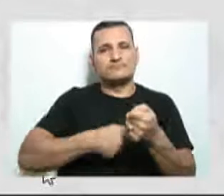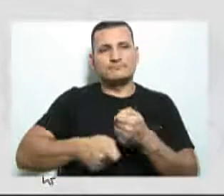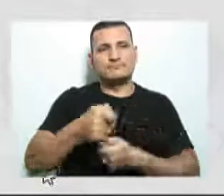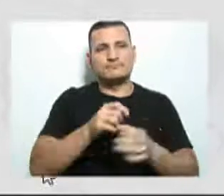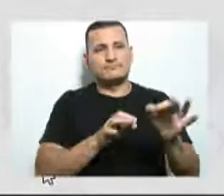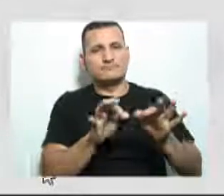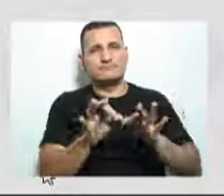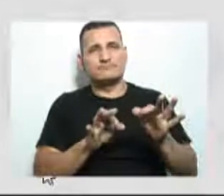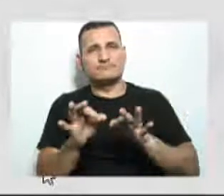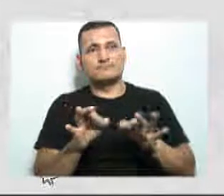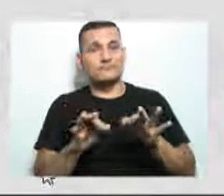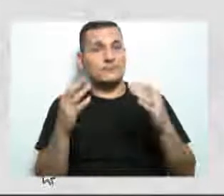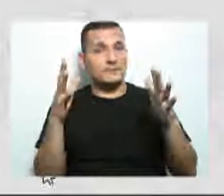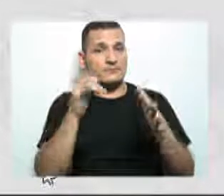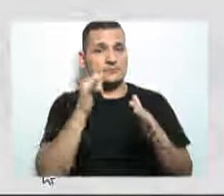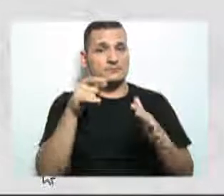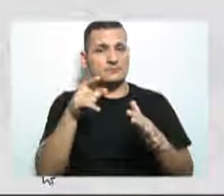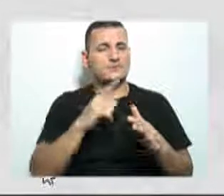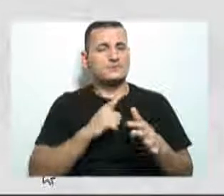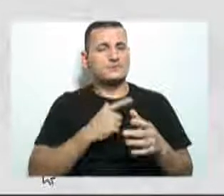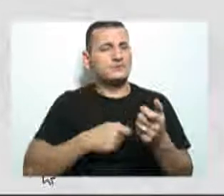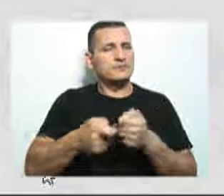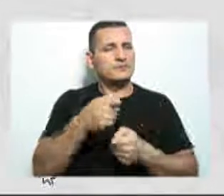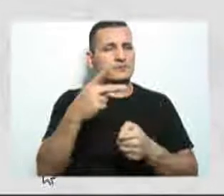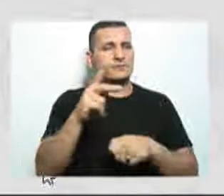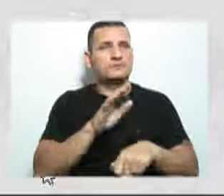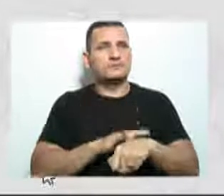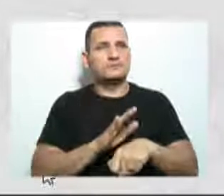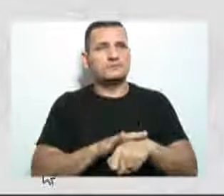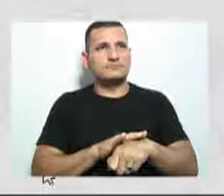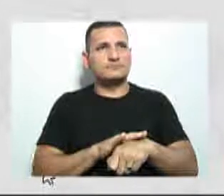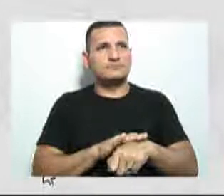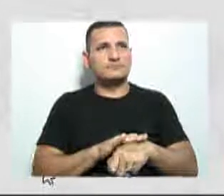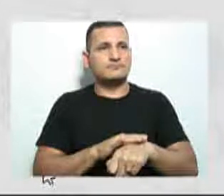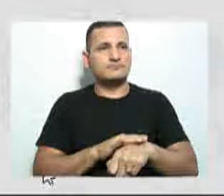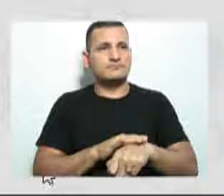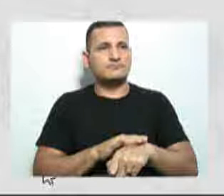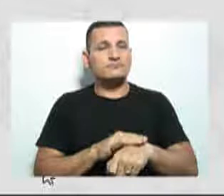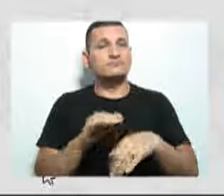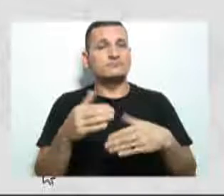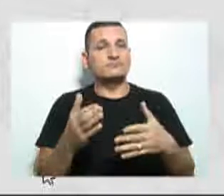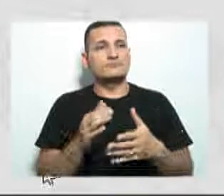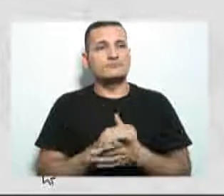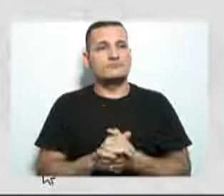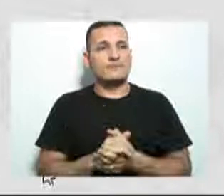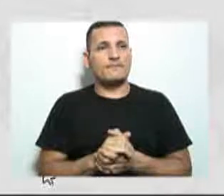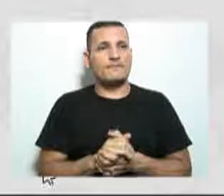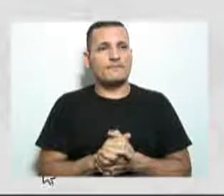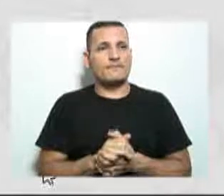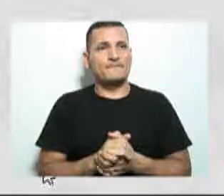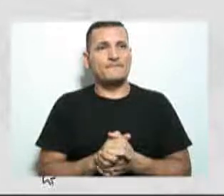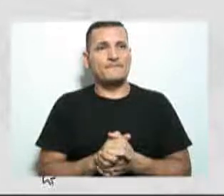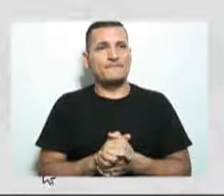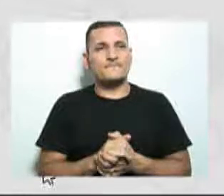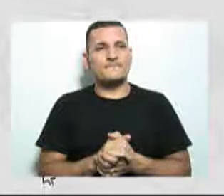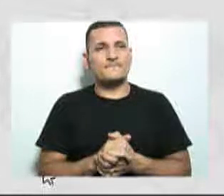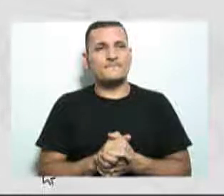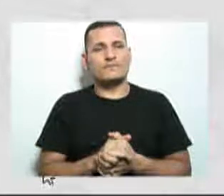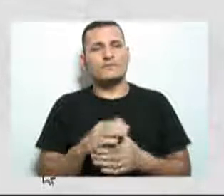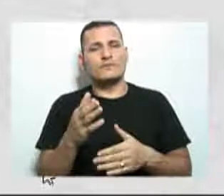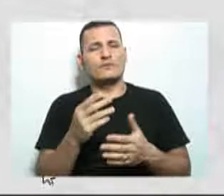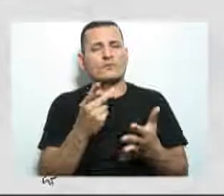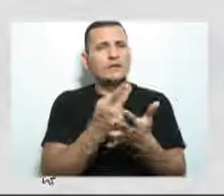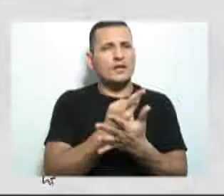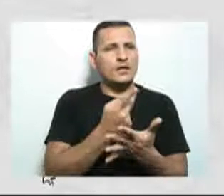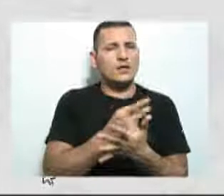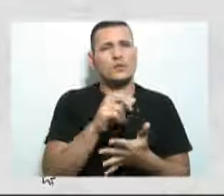Administrá-lo. Parabéns se você já administra o teu tempo. Grande parte dos erros, então, né, e maus